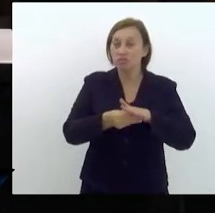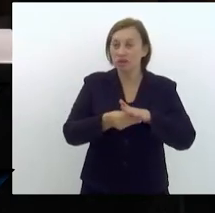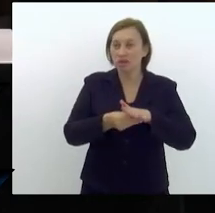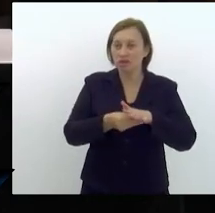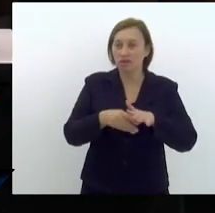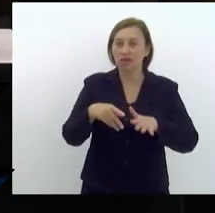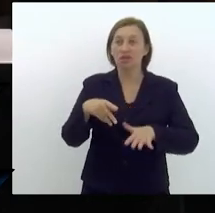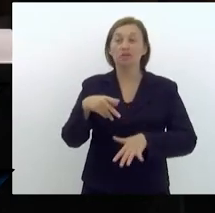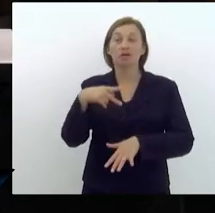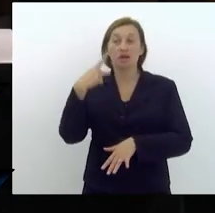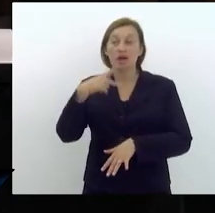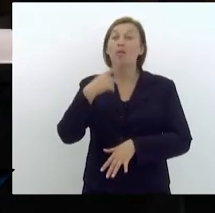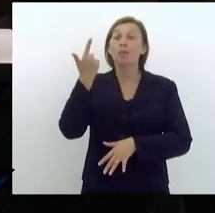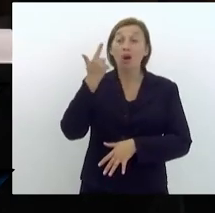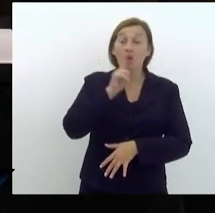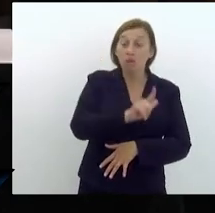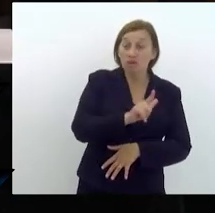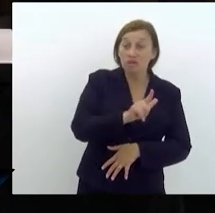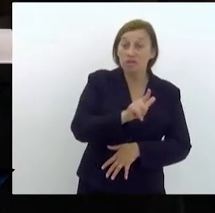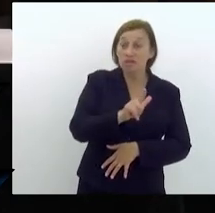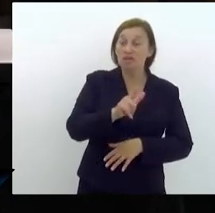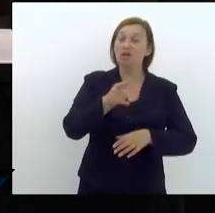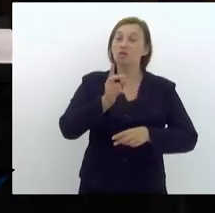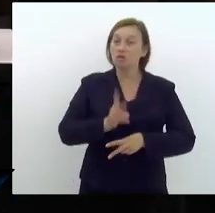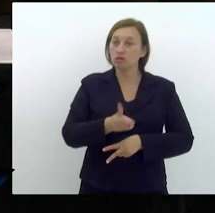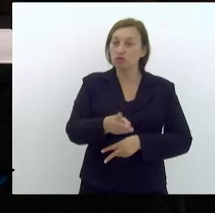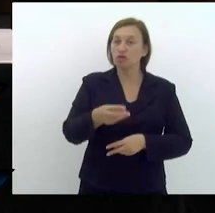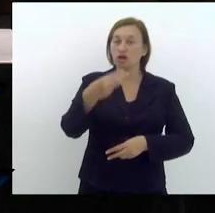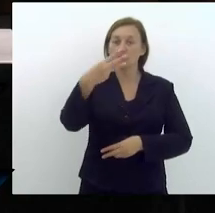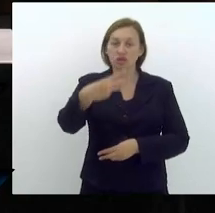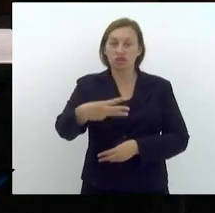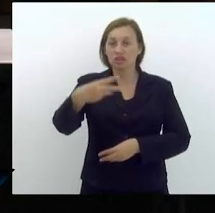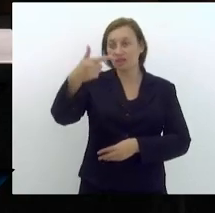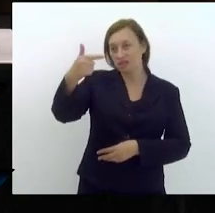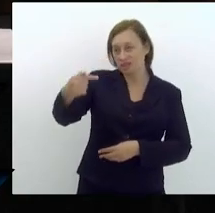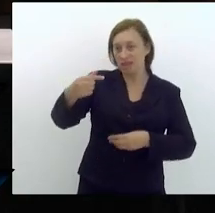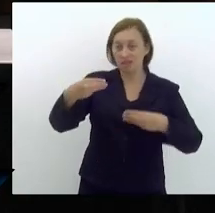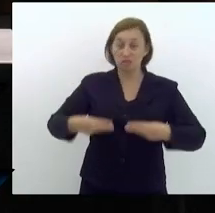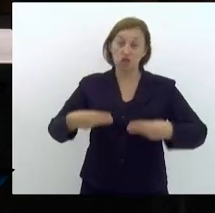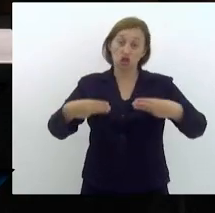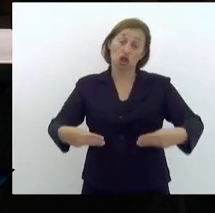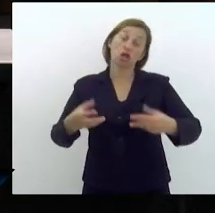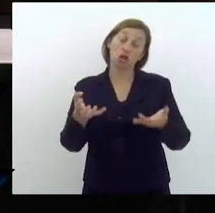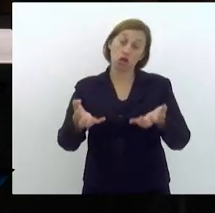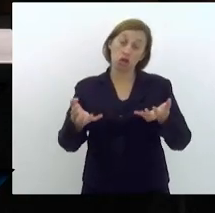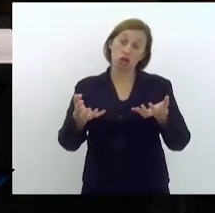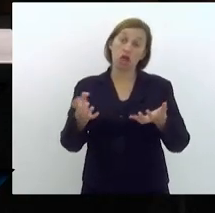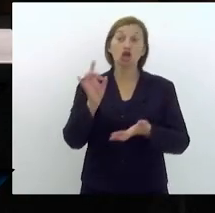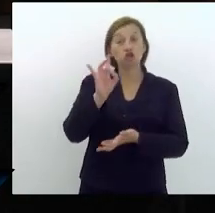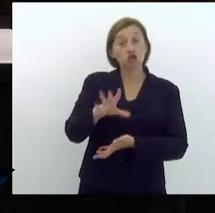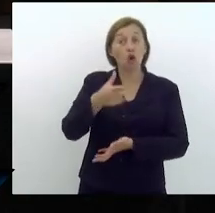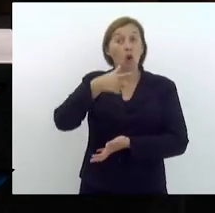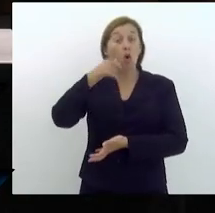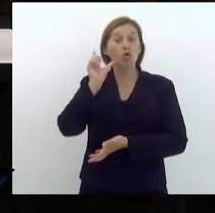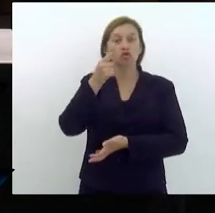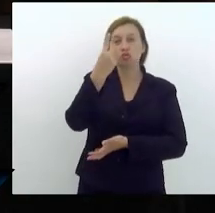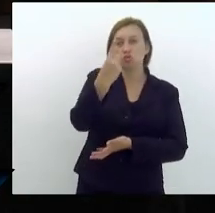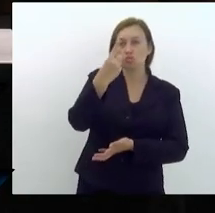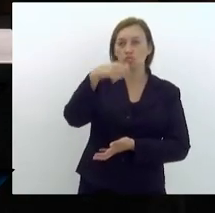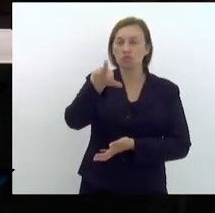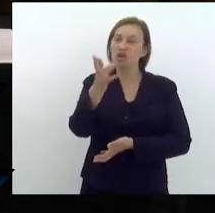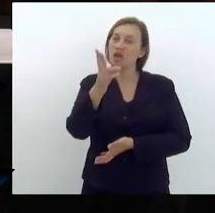poder ele justamente conseguir manter os 37 Ministérios que ele queria manter só ontem foi um bilhão